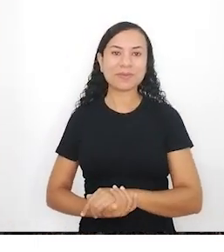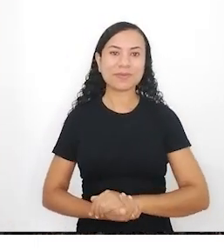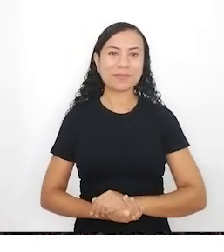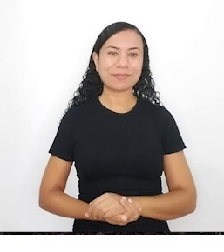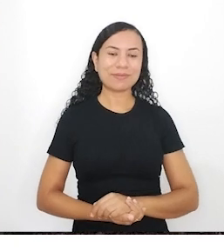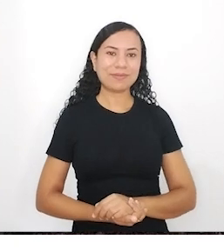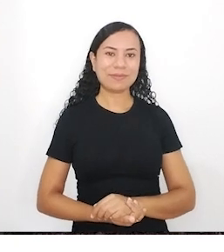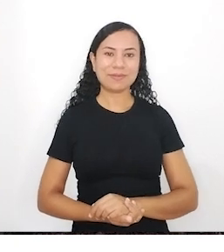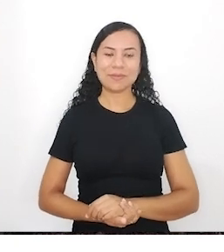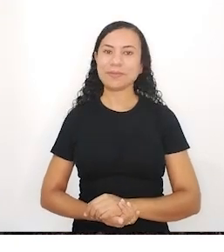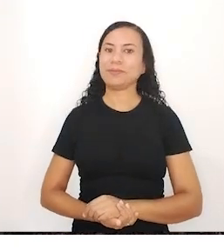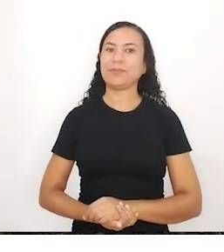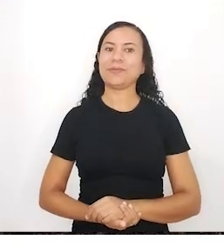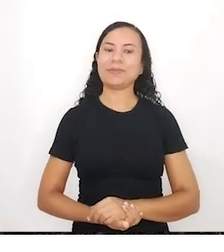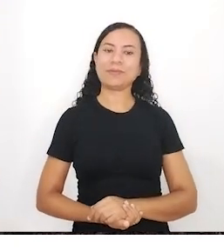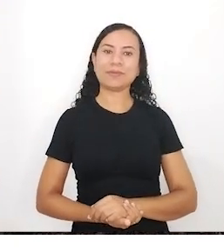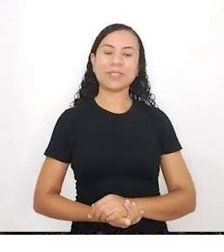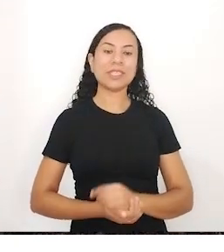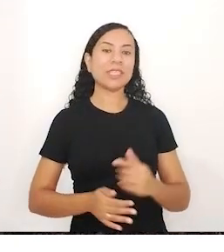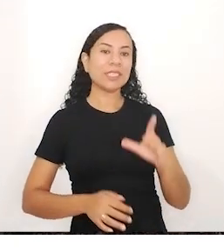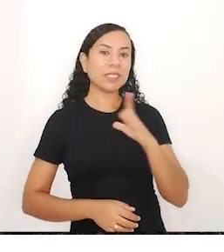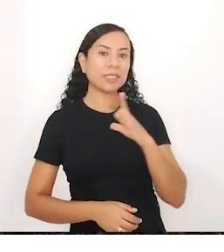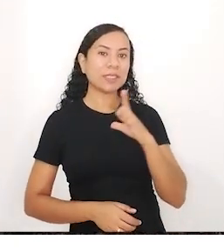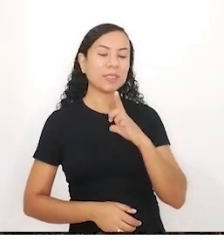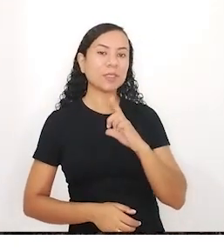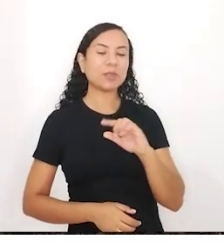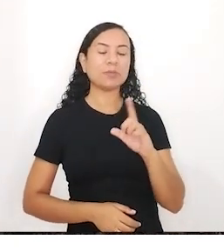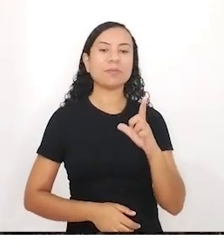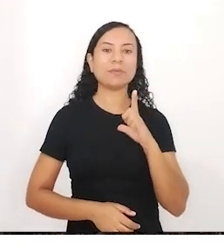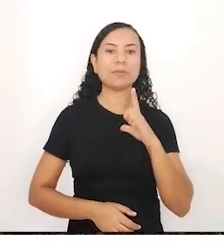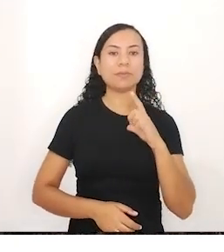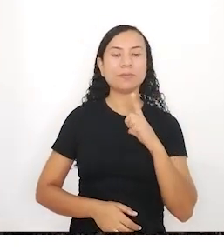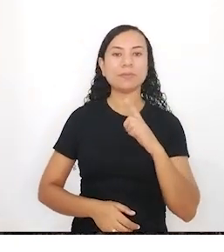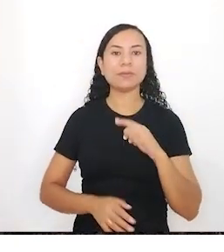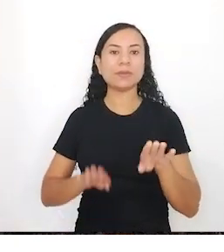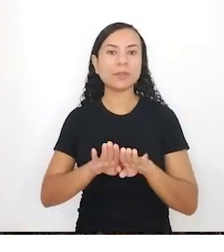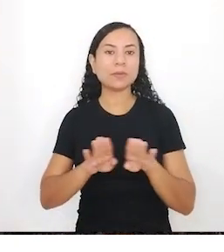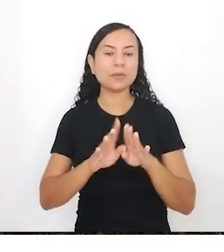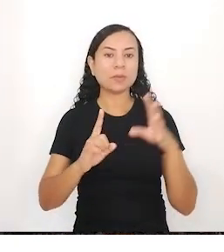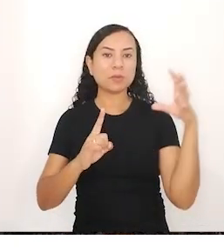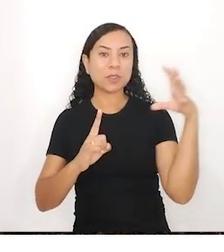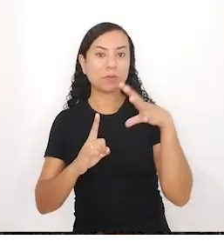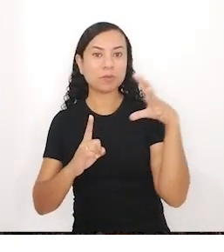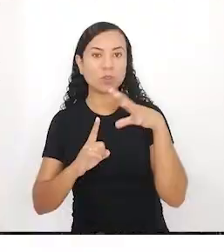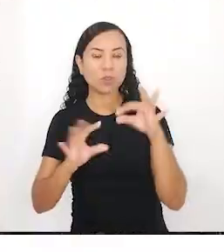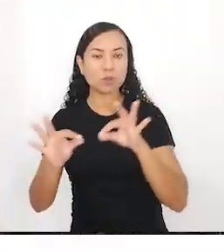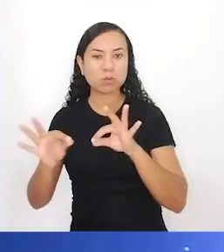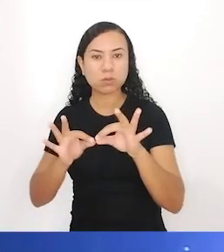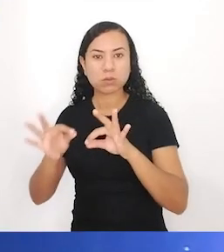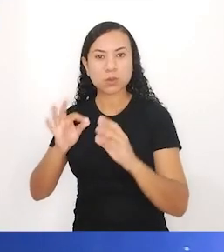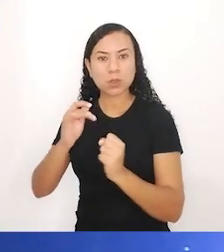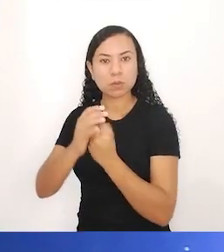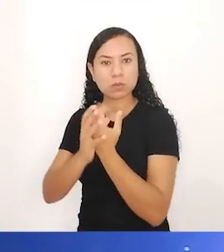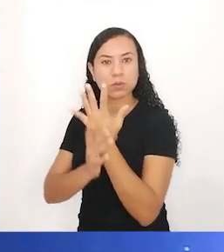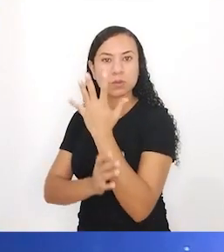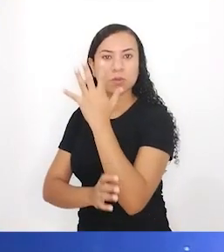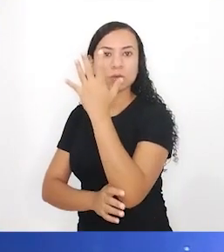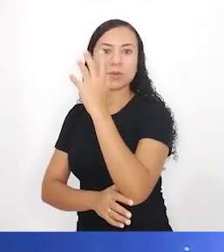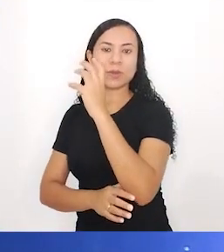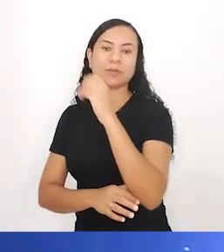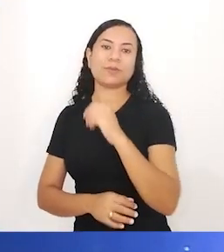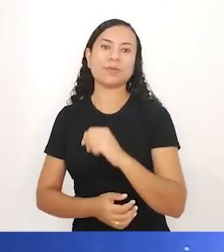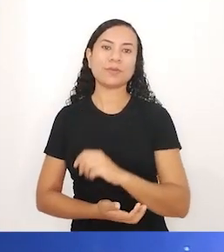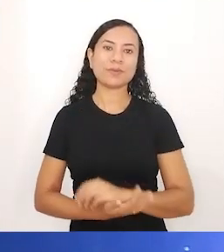nessa parte da planta. A citocinina acaba atuando também como regulador do crescimento vegetal.